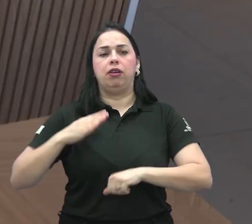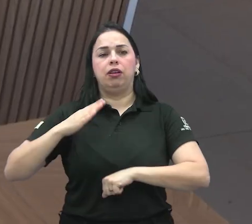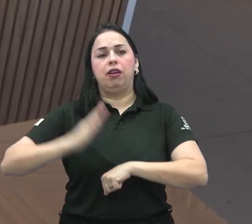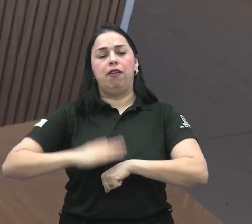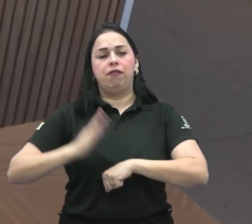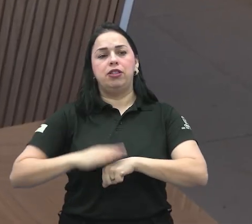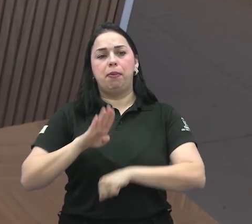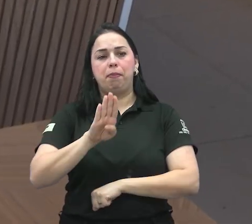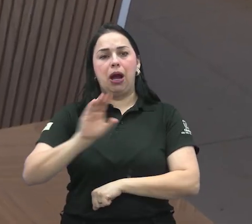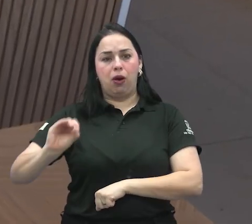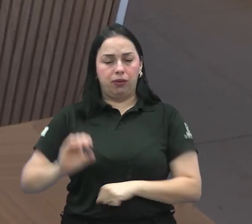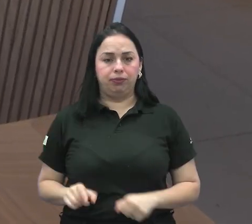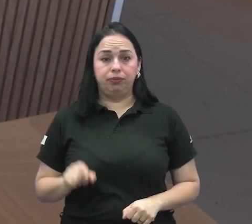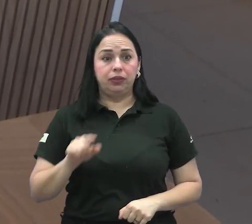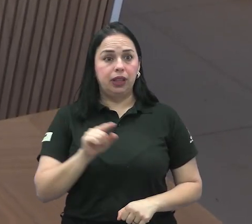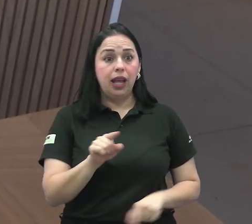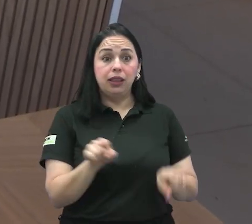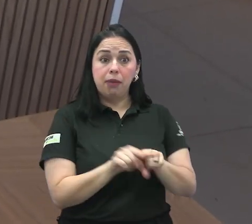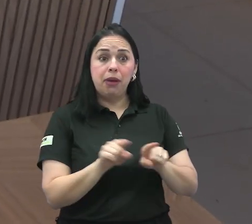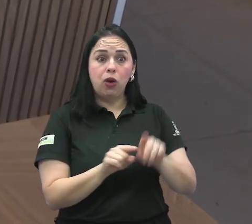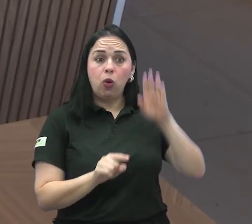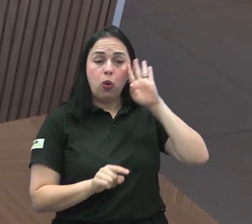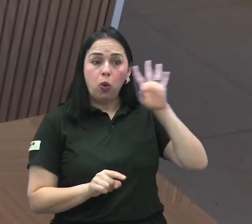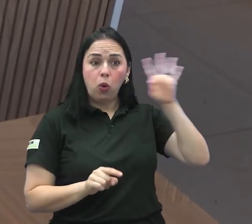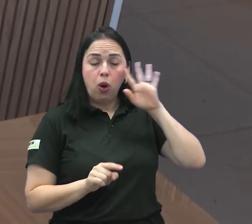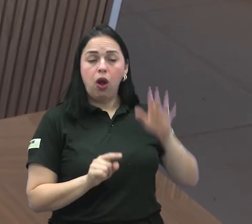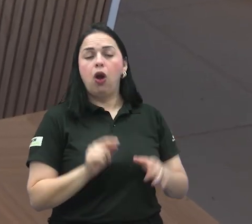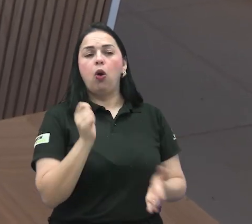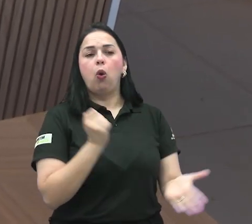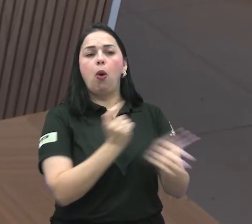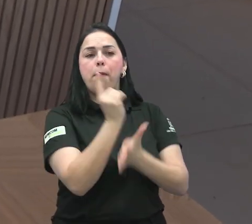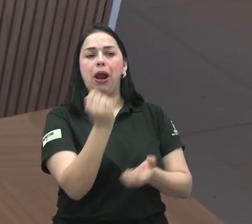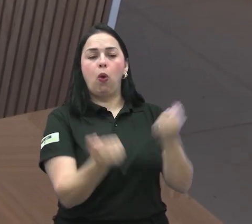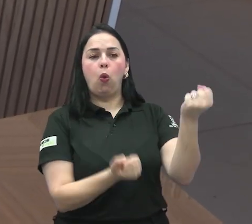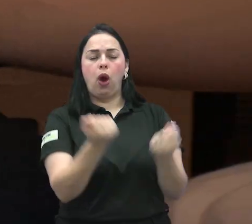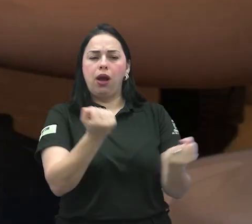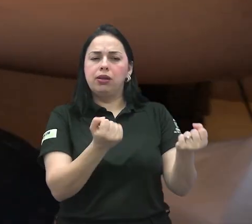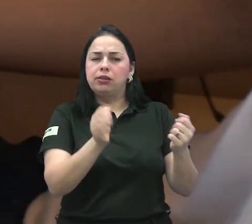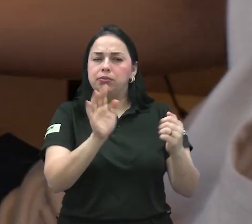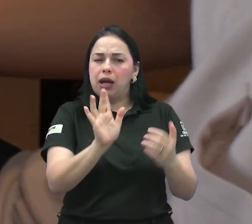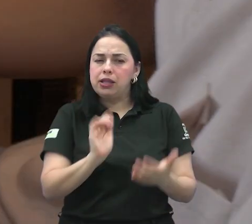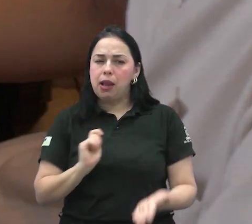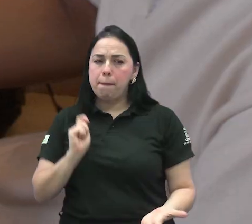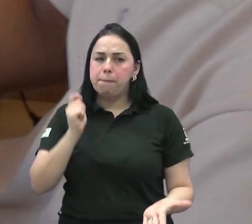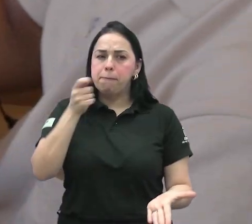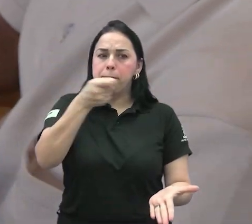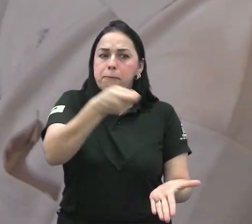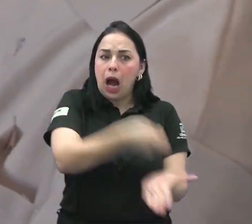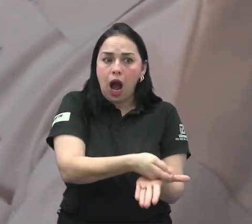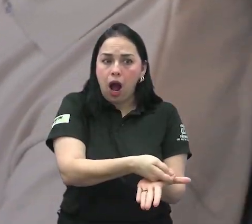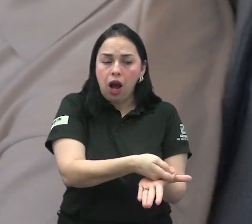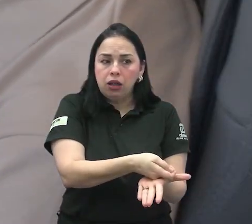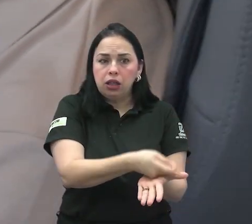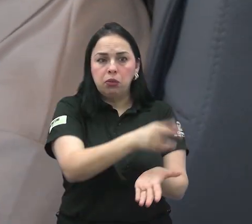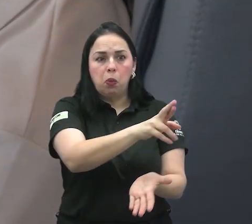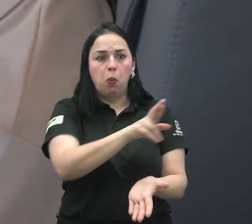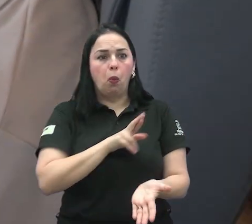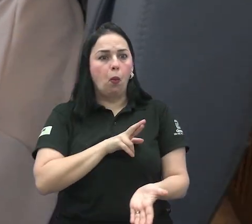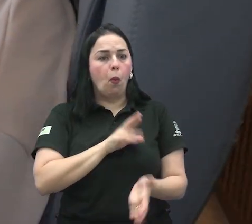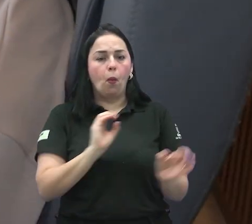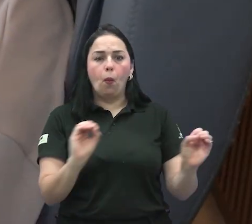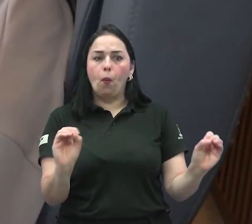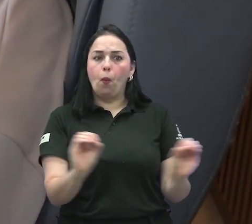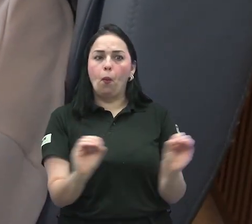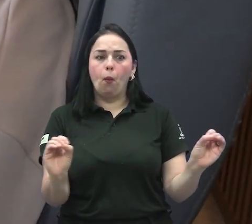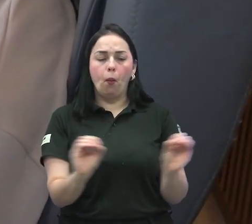BO. Jonathan ia realizar o sonho de comprar o primeiro carro, mas depois de dar entrada, não teve